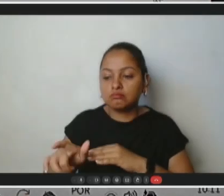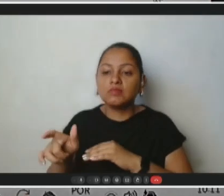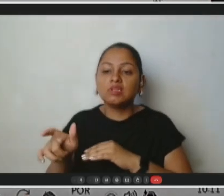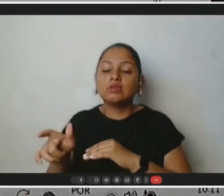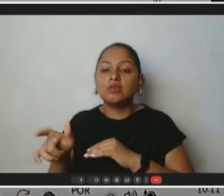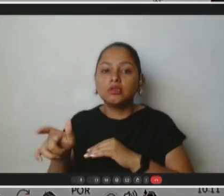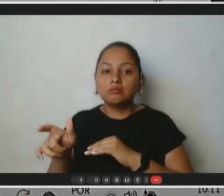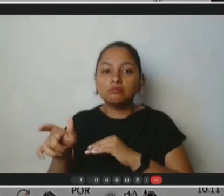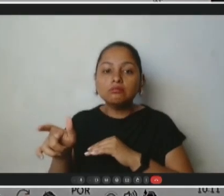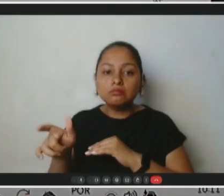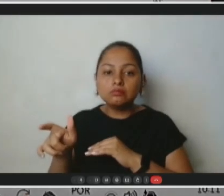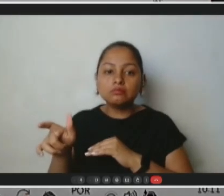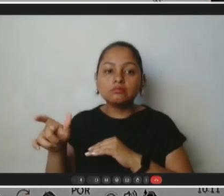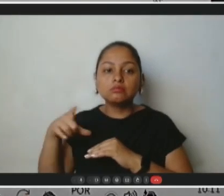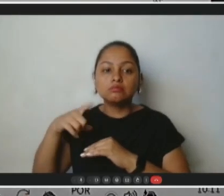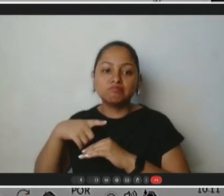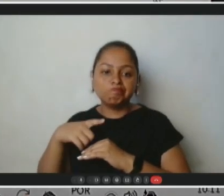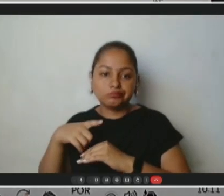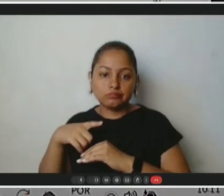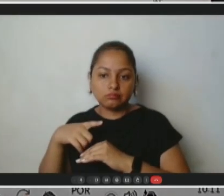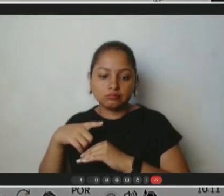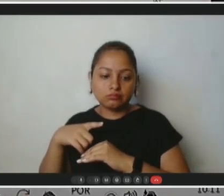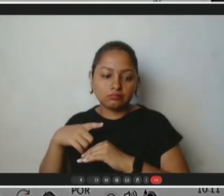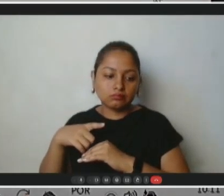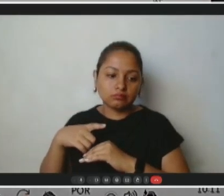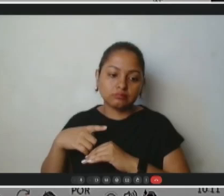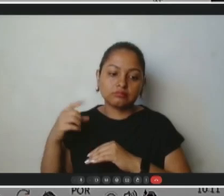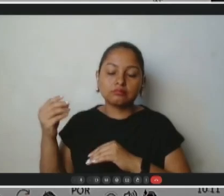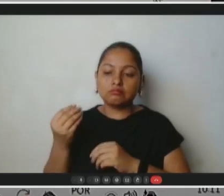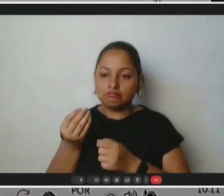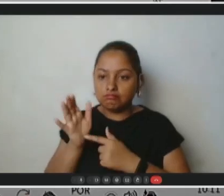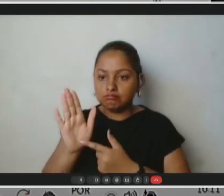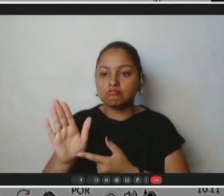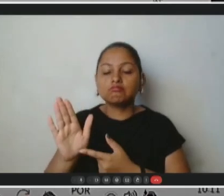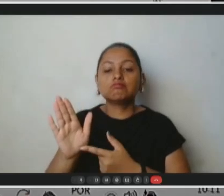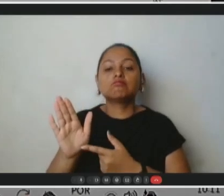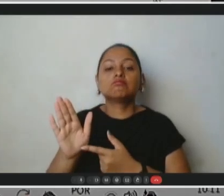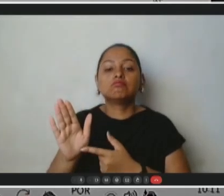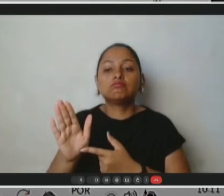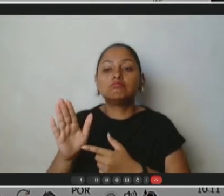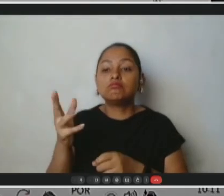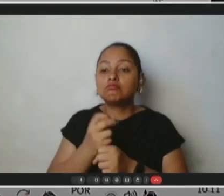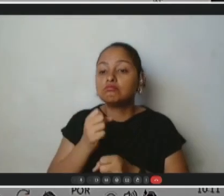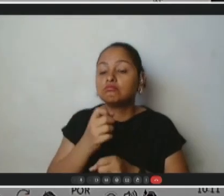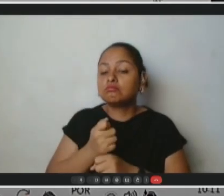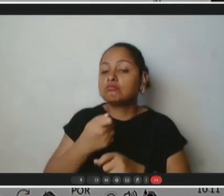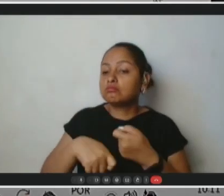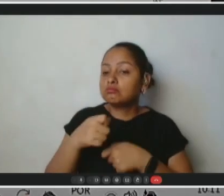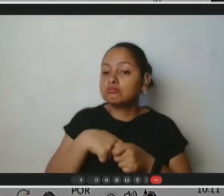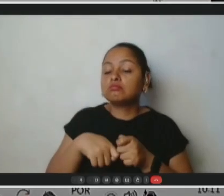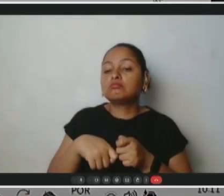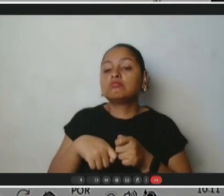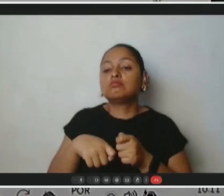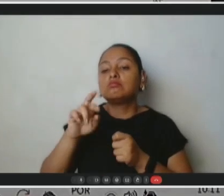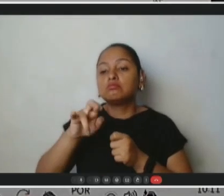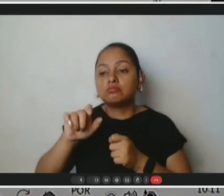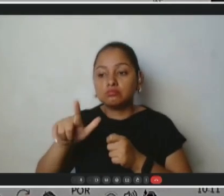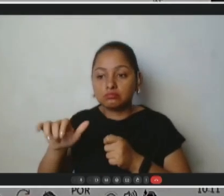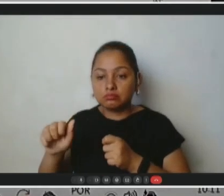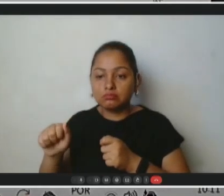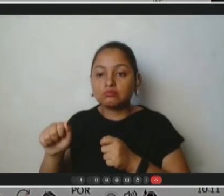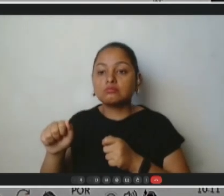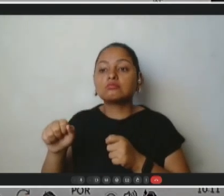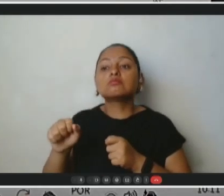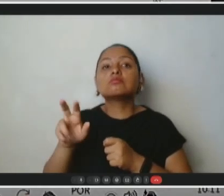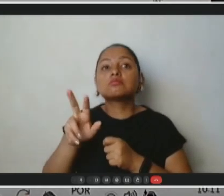menos favorecidas, devendo esses benefícios serem considerados no cálculo do orçamento da receita e ser objeto de